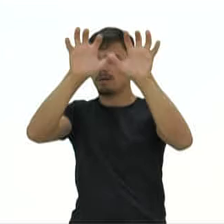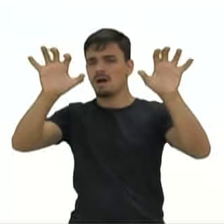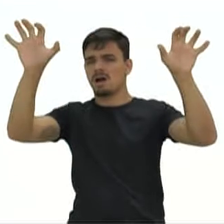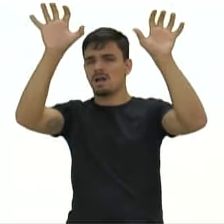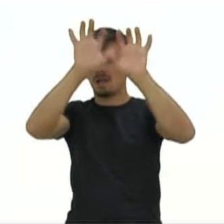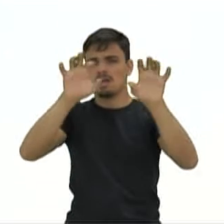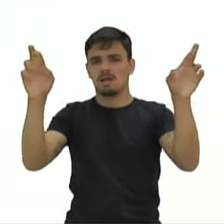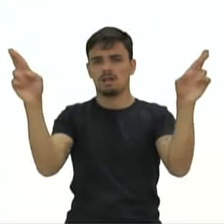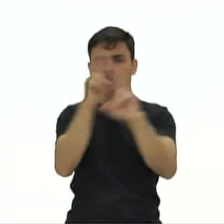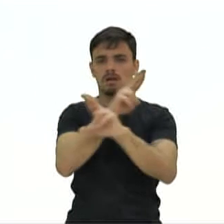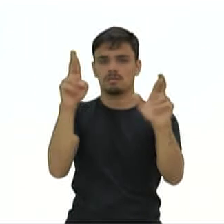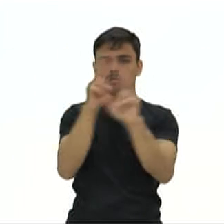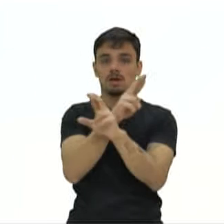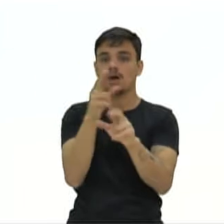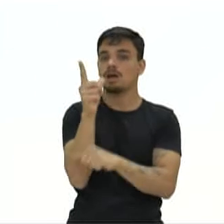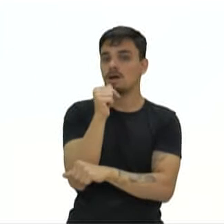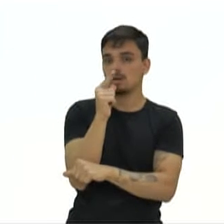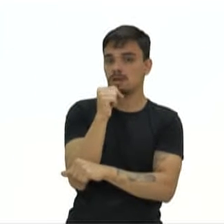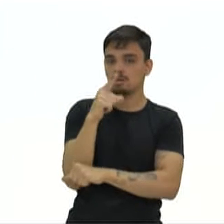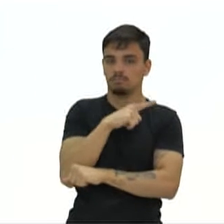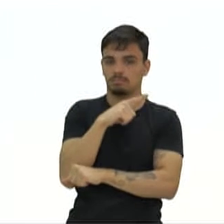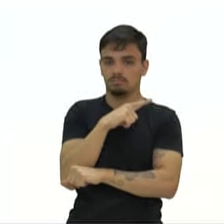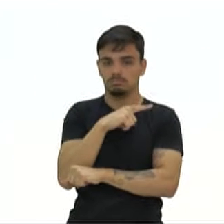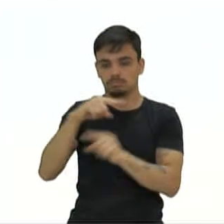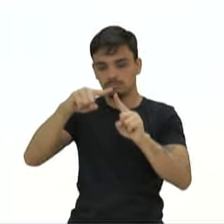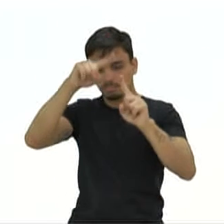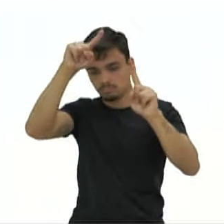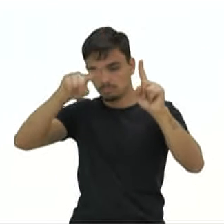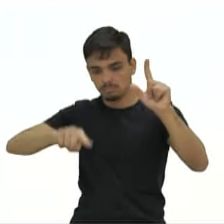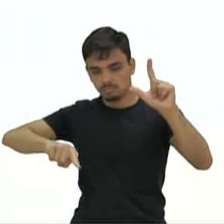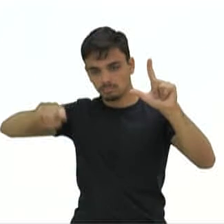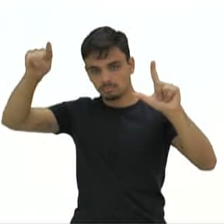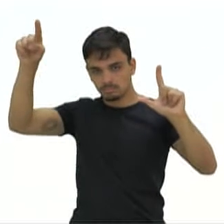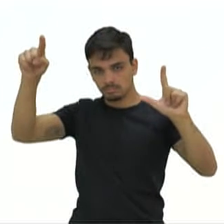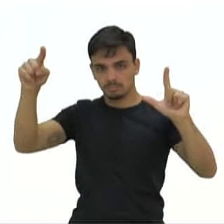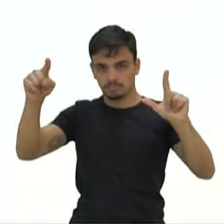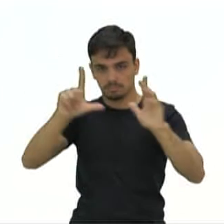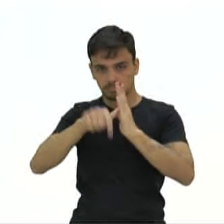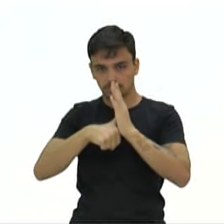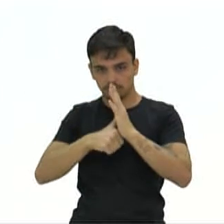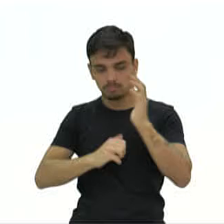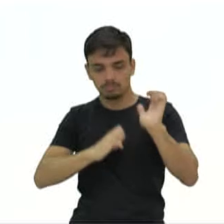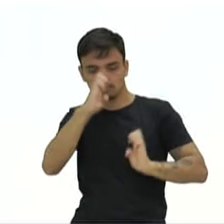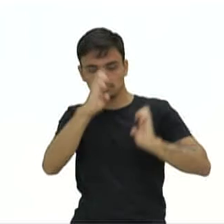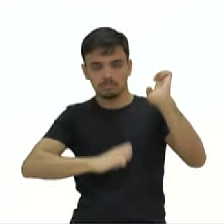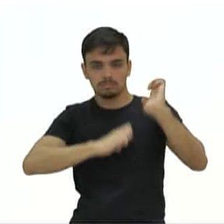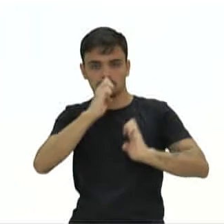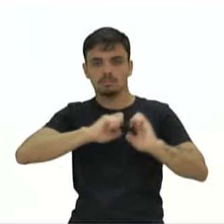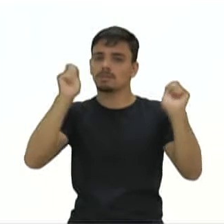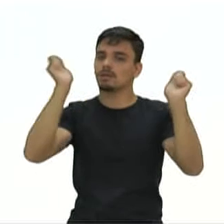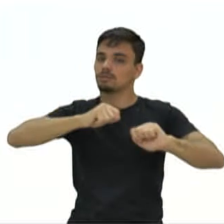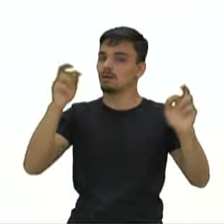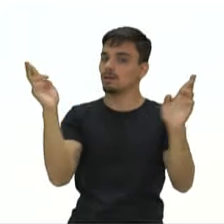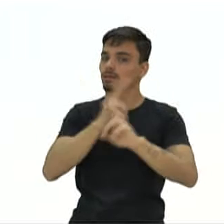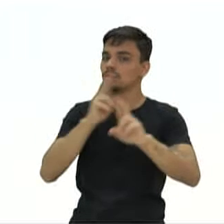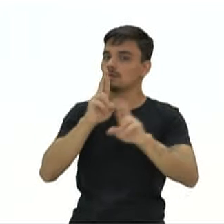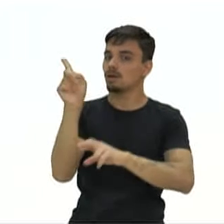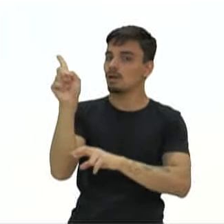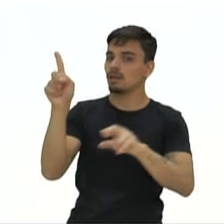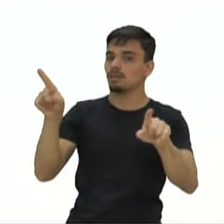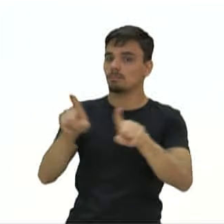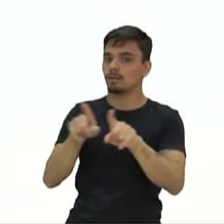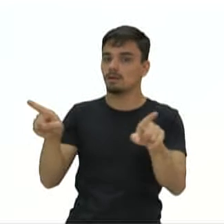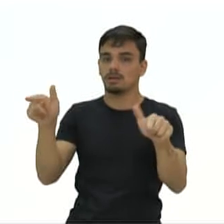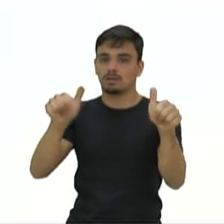relacionado ao ciclo da água acentuou-se após revoluções industriais. Essa aqui é uma boa questão para relacionar com química. Em um